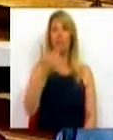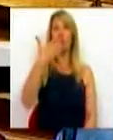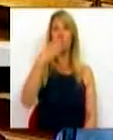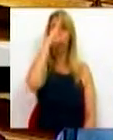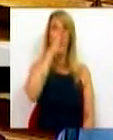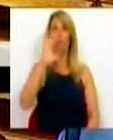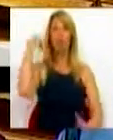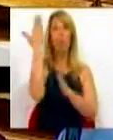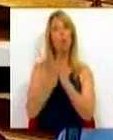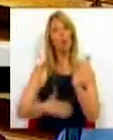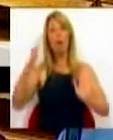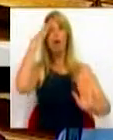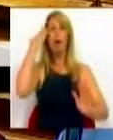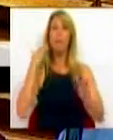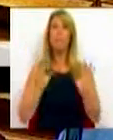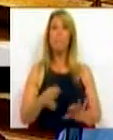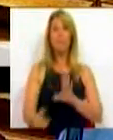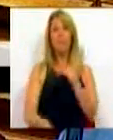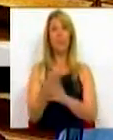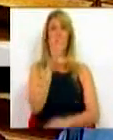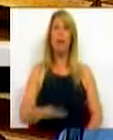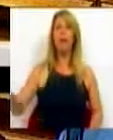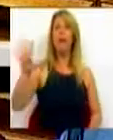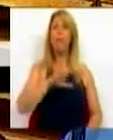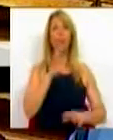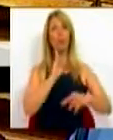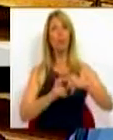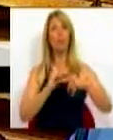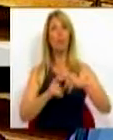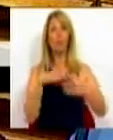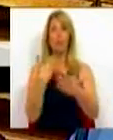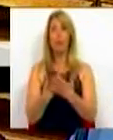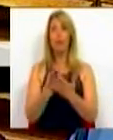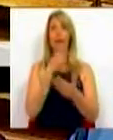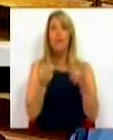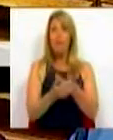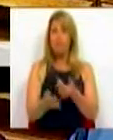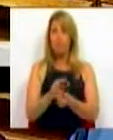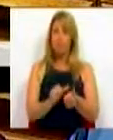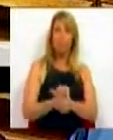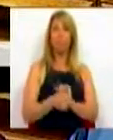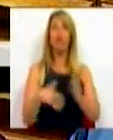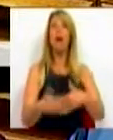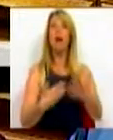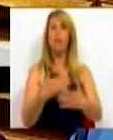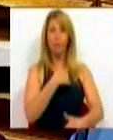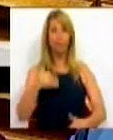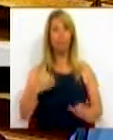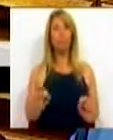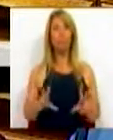Constitucional entende que é necessário criar um ambiente favorável ao envelhecimento ativo e saudável dos